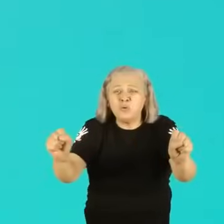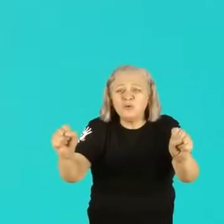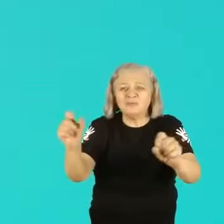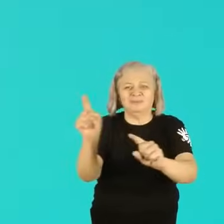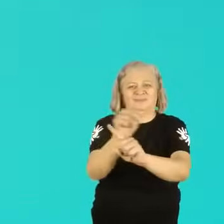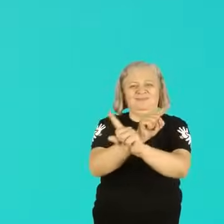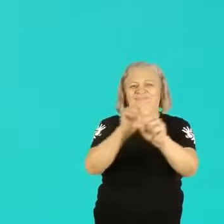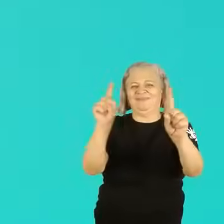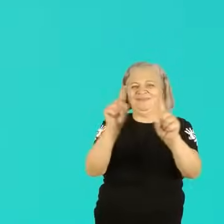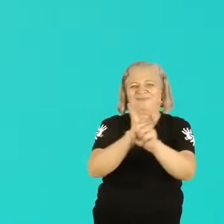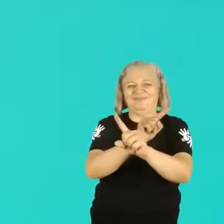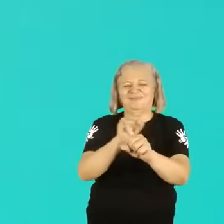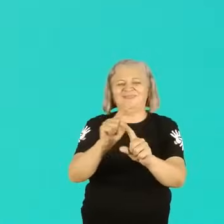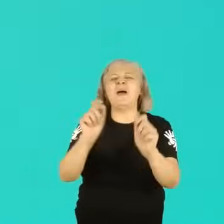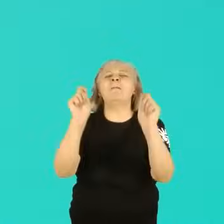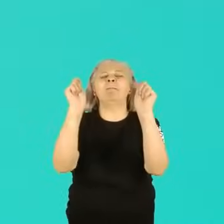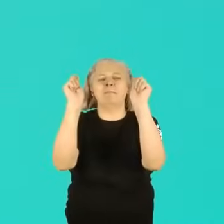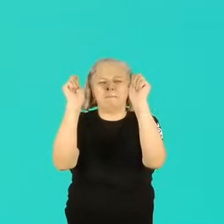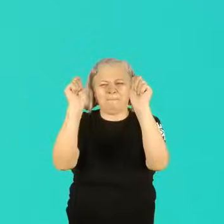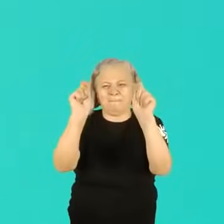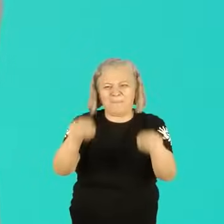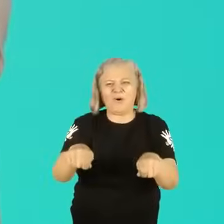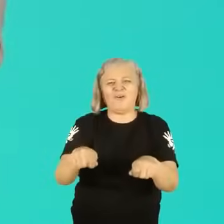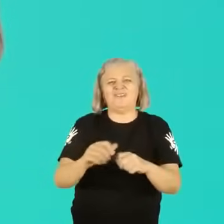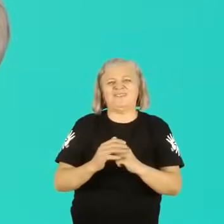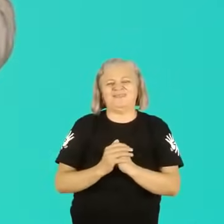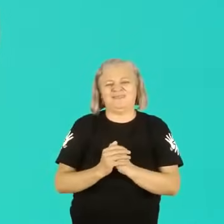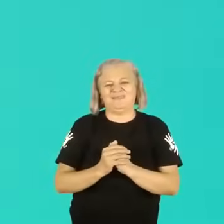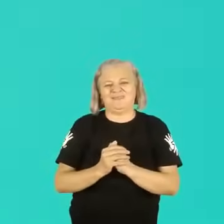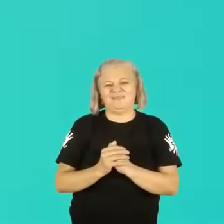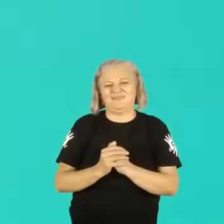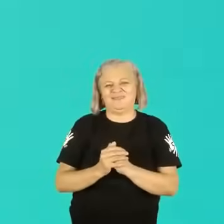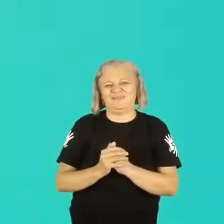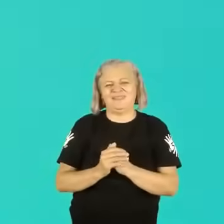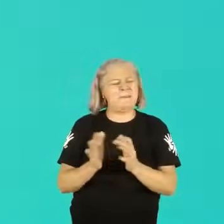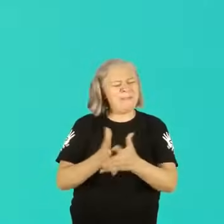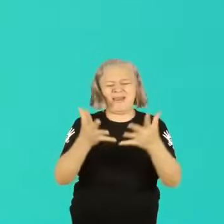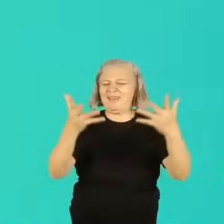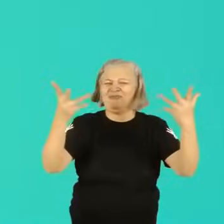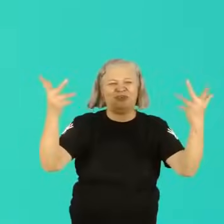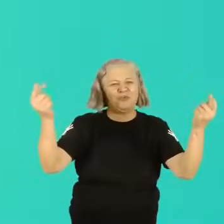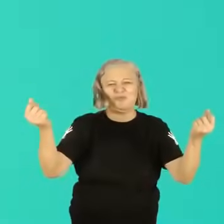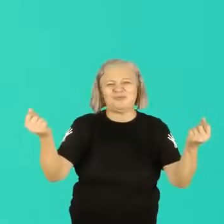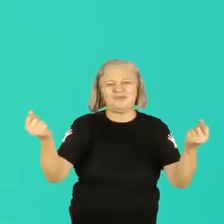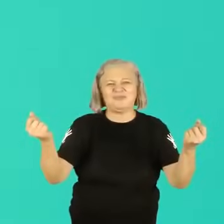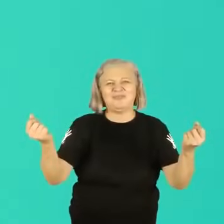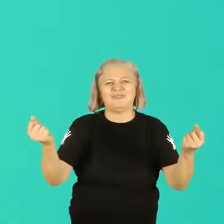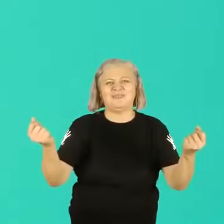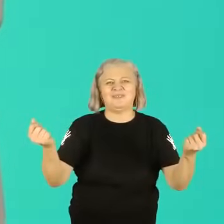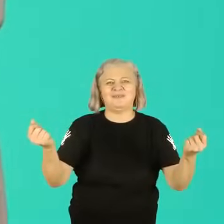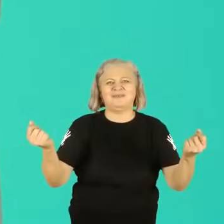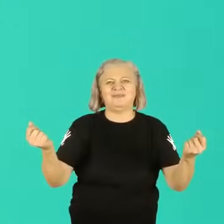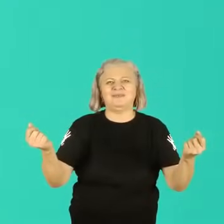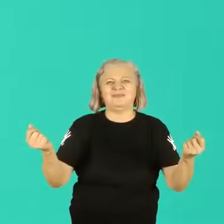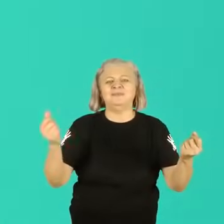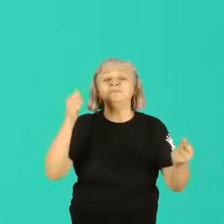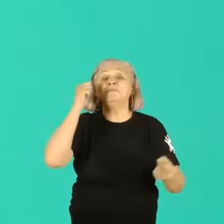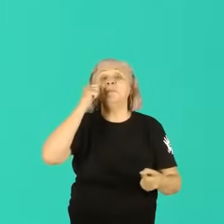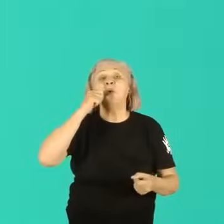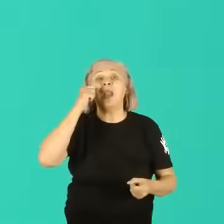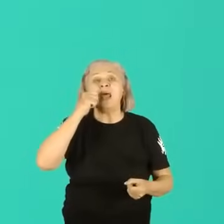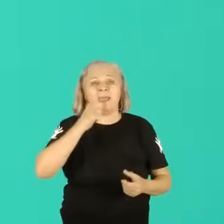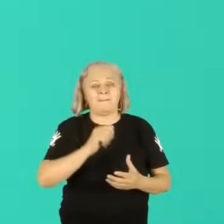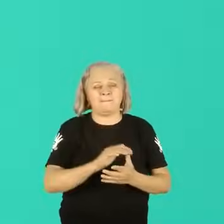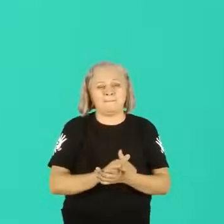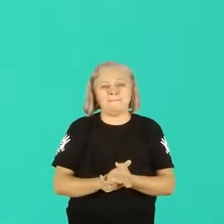impossível se torna tangível. Eu achei maravilhoso o testemunho da Ana Paula. Cadê a Ana Paula? Está